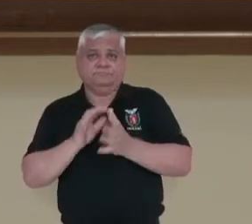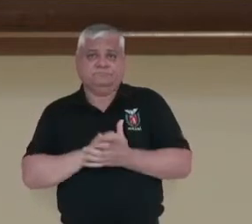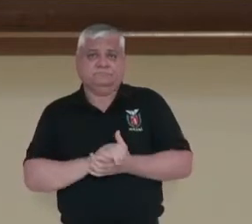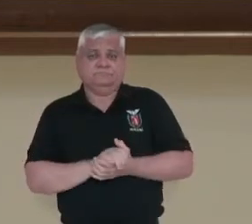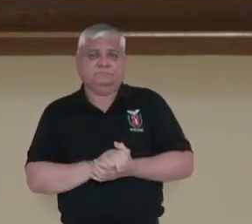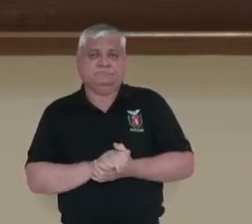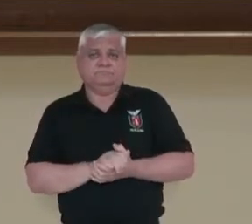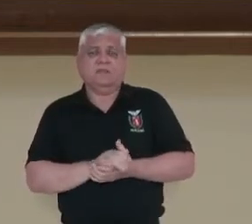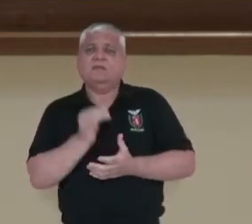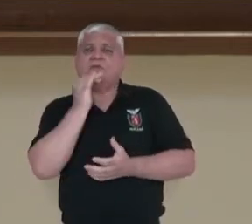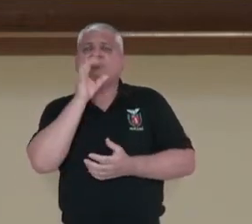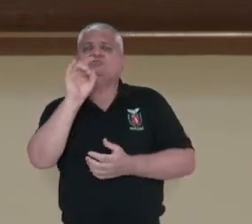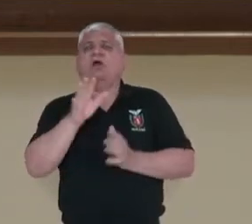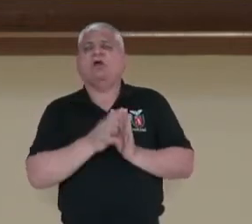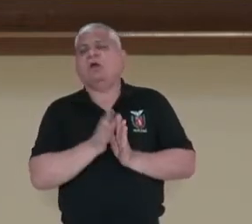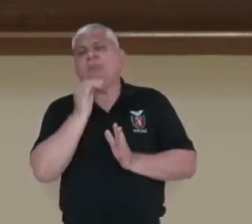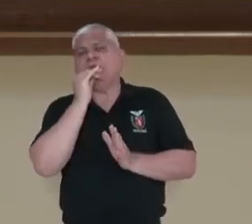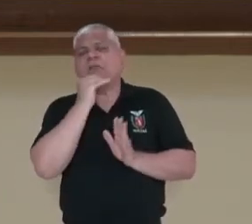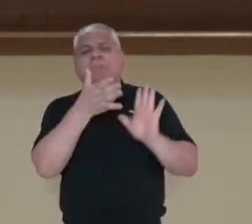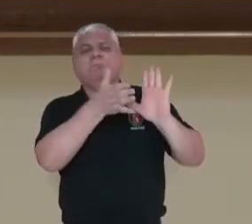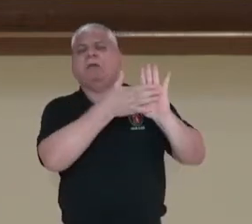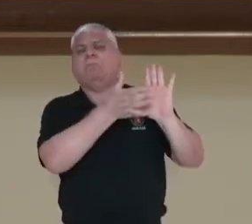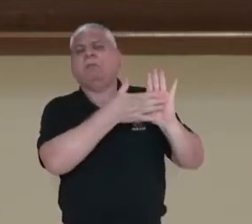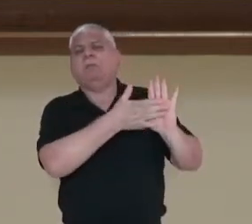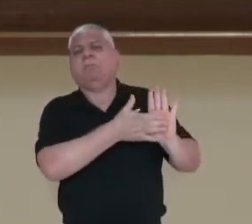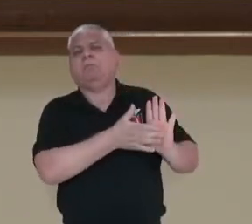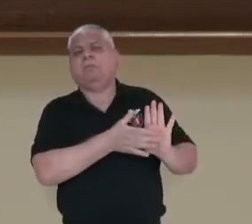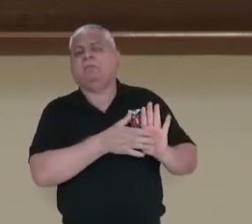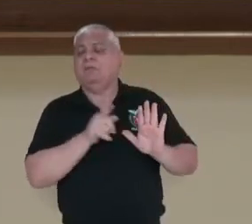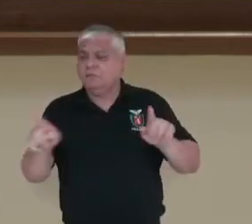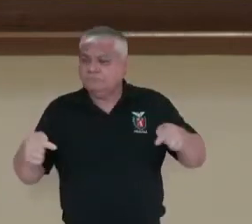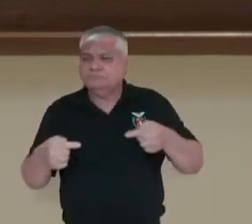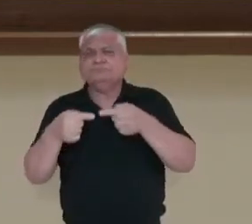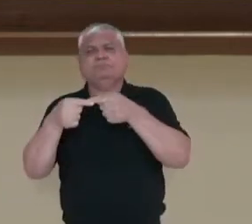Que ela não fique apenas nos meandros, mas que ela se torne uma realidade.